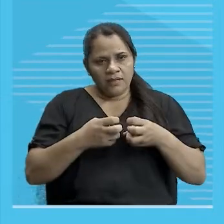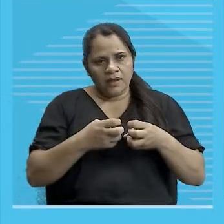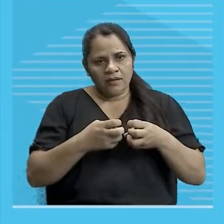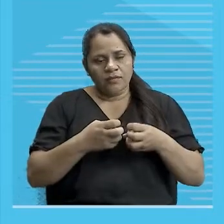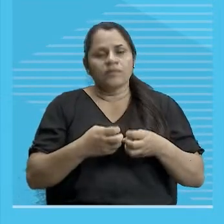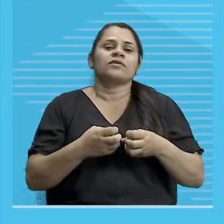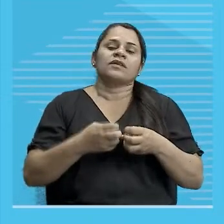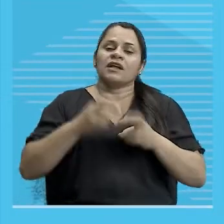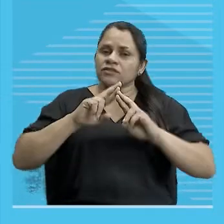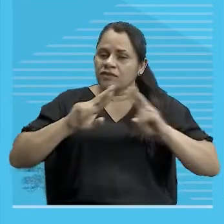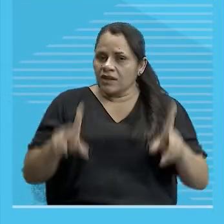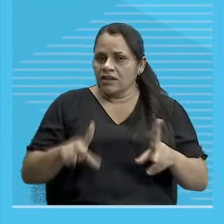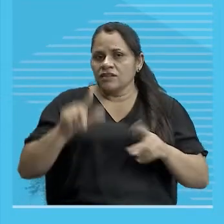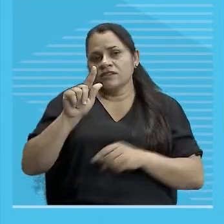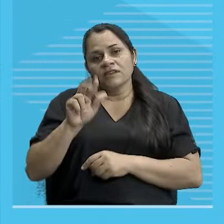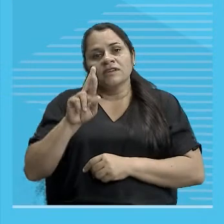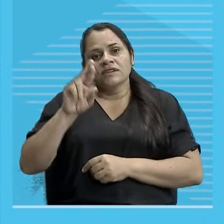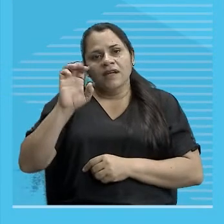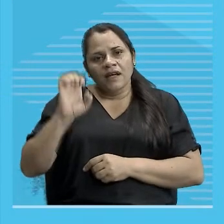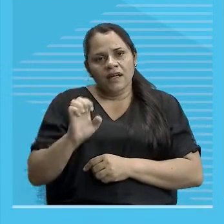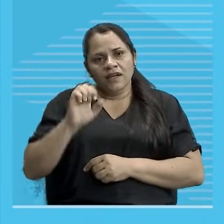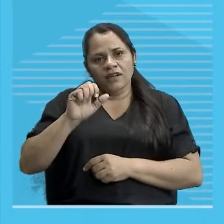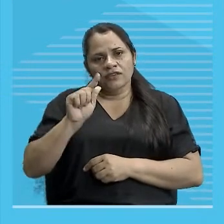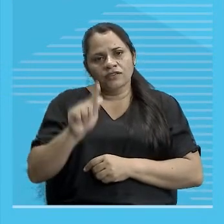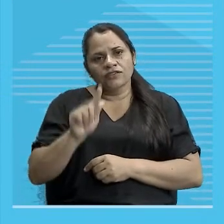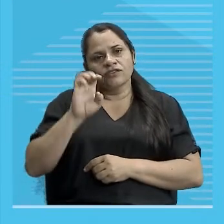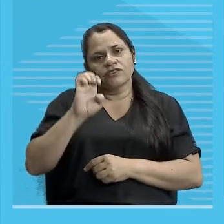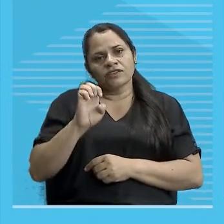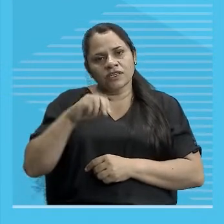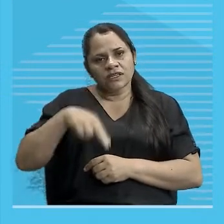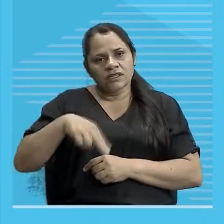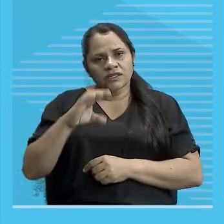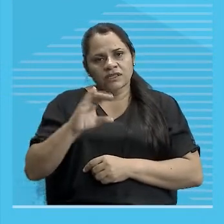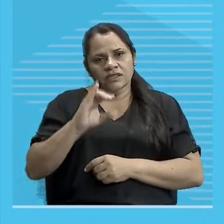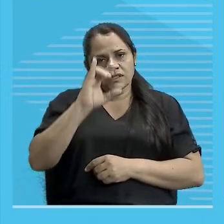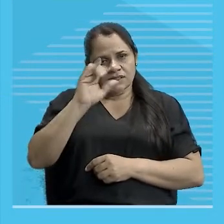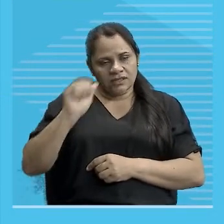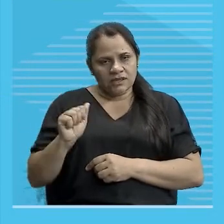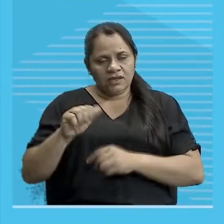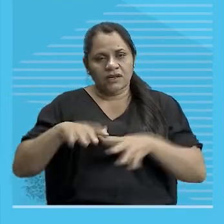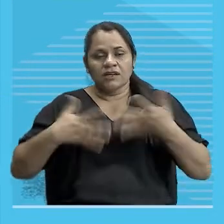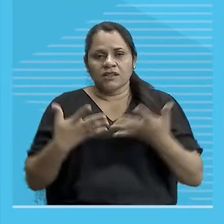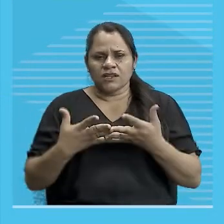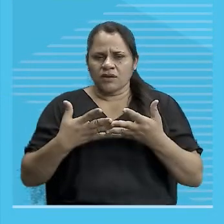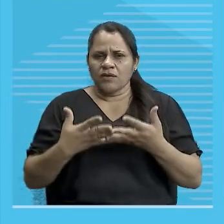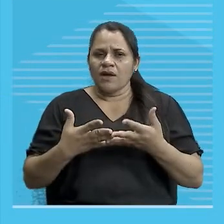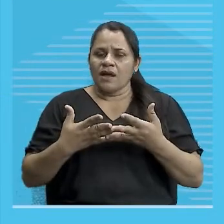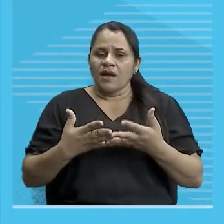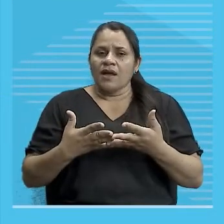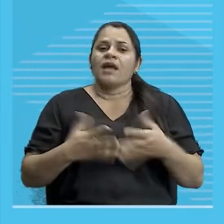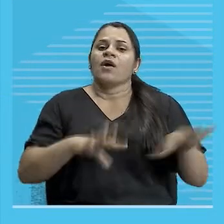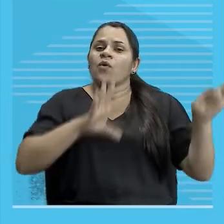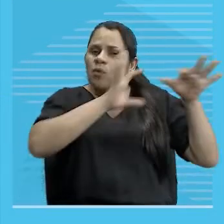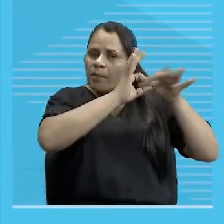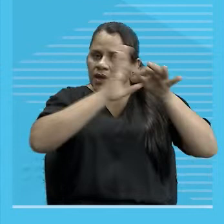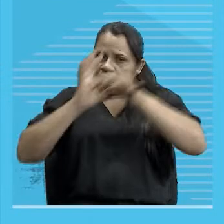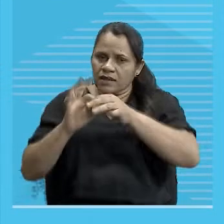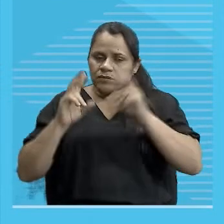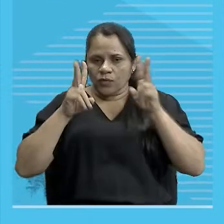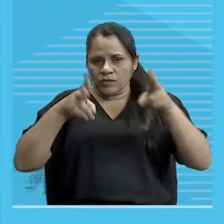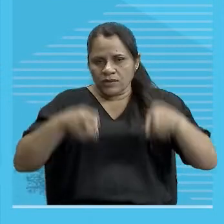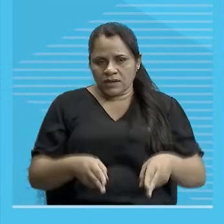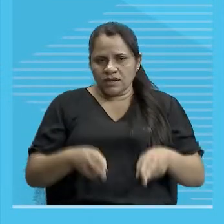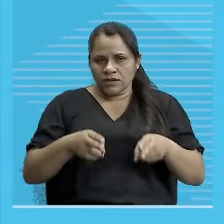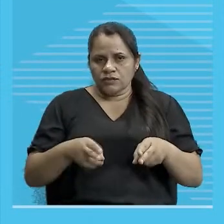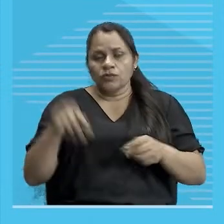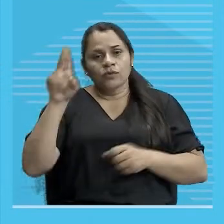com a crase não é diferente. O fato de você apresentar o mesmo contexto com crase, com um acento grave,